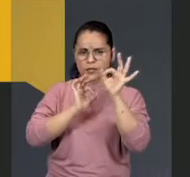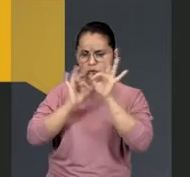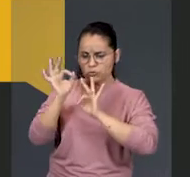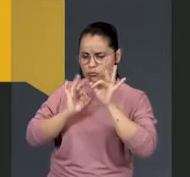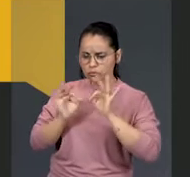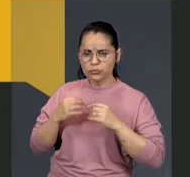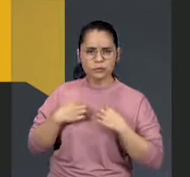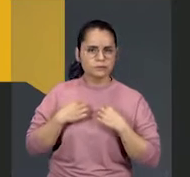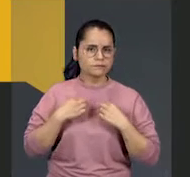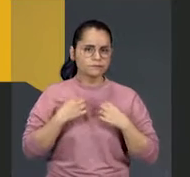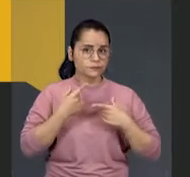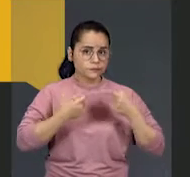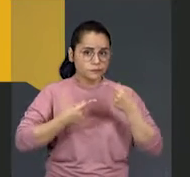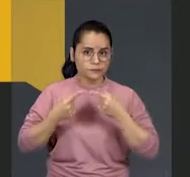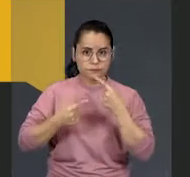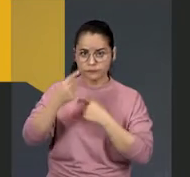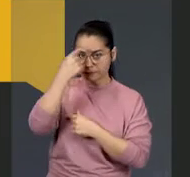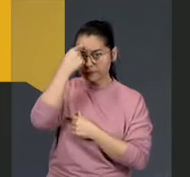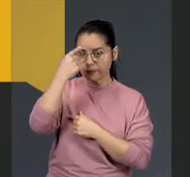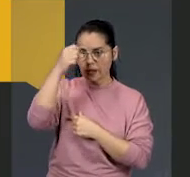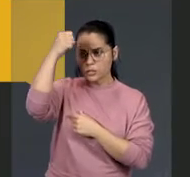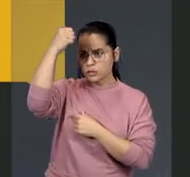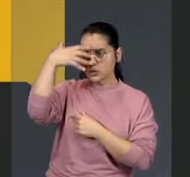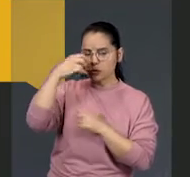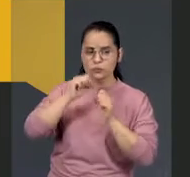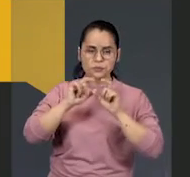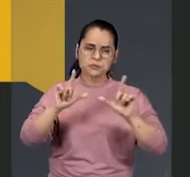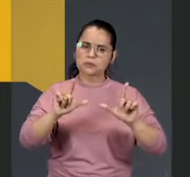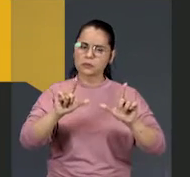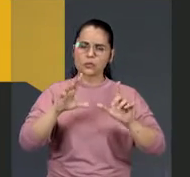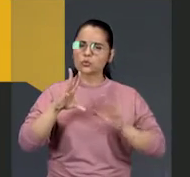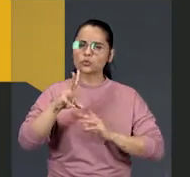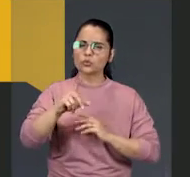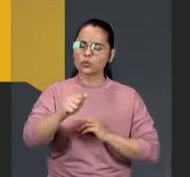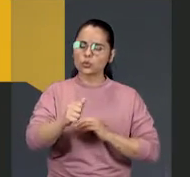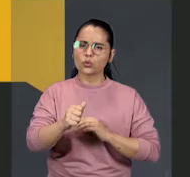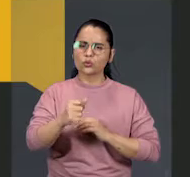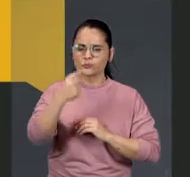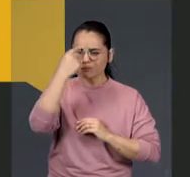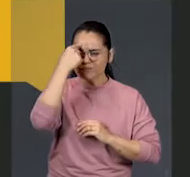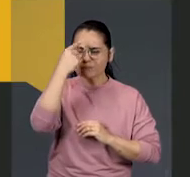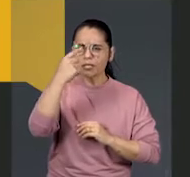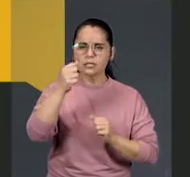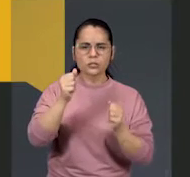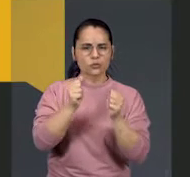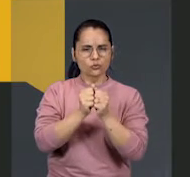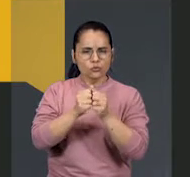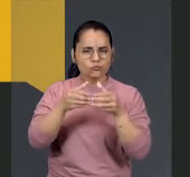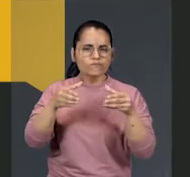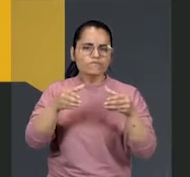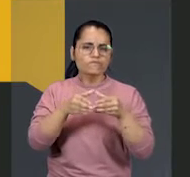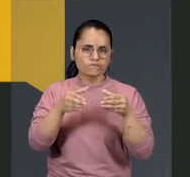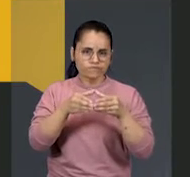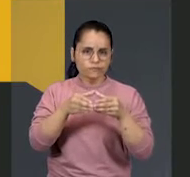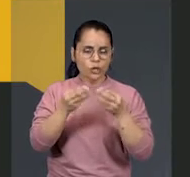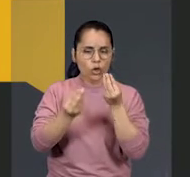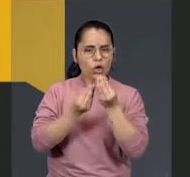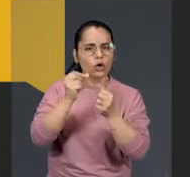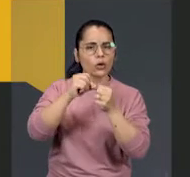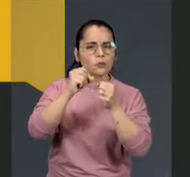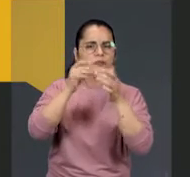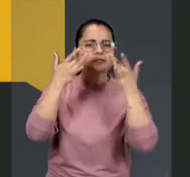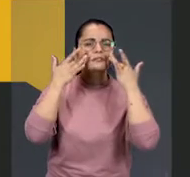figurinos, discutem ideias de luz e cenário. Enfim, todos pensam coletivamente a